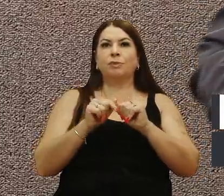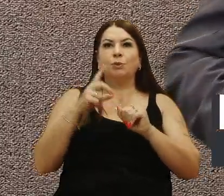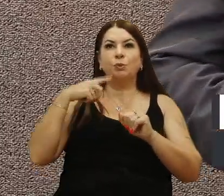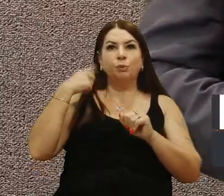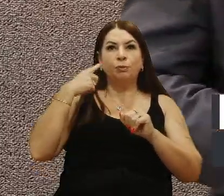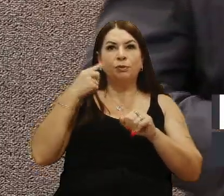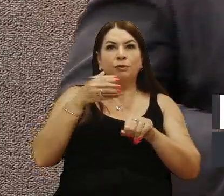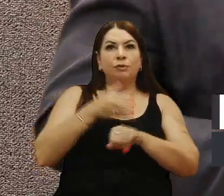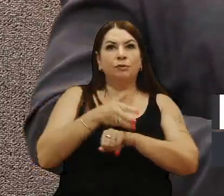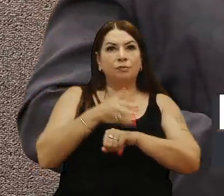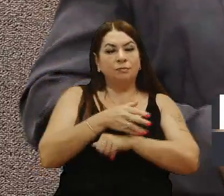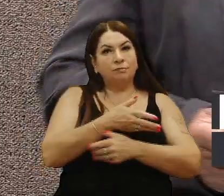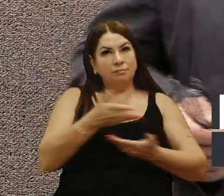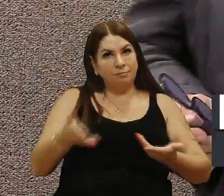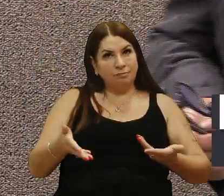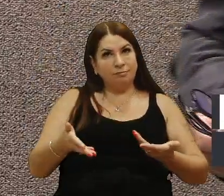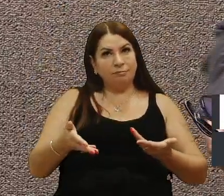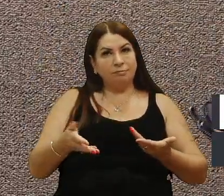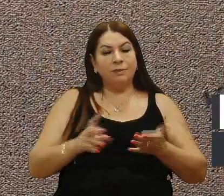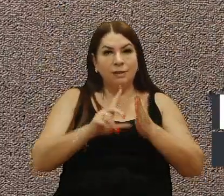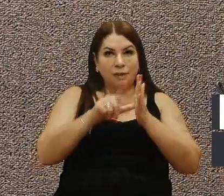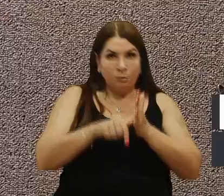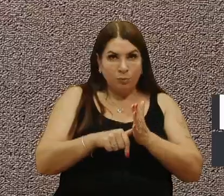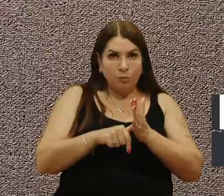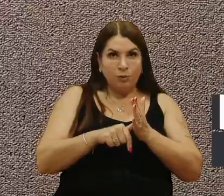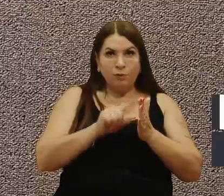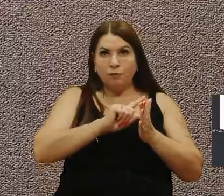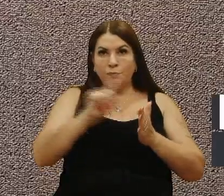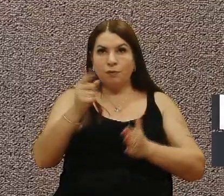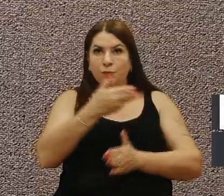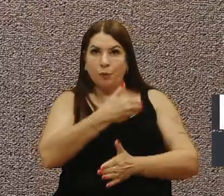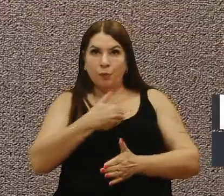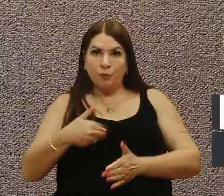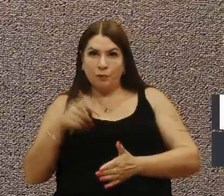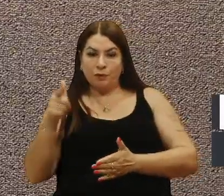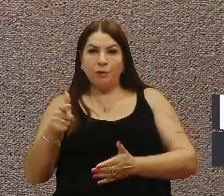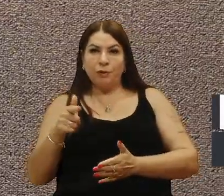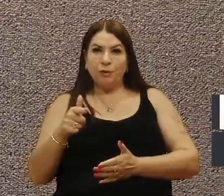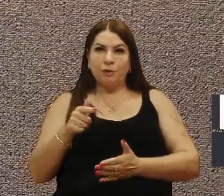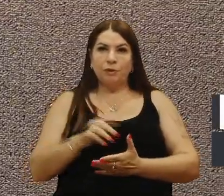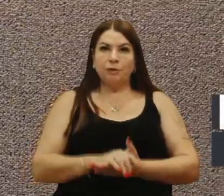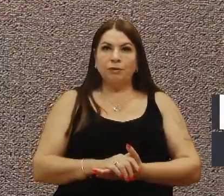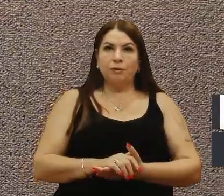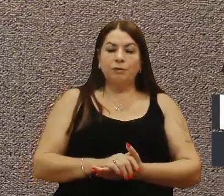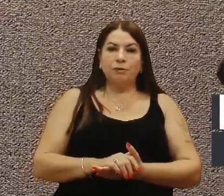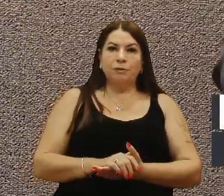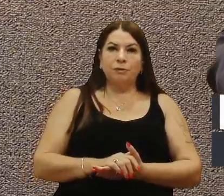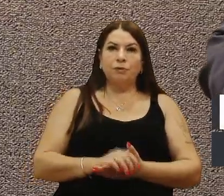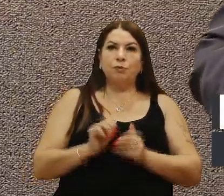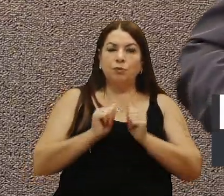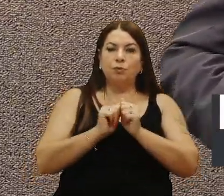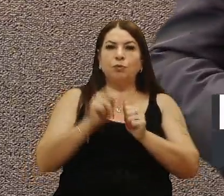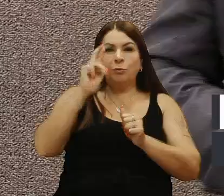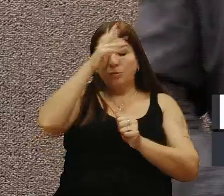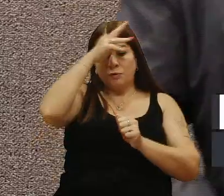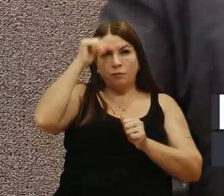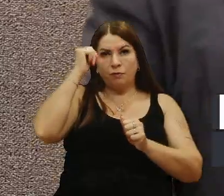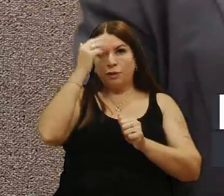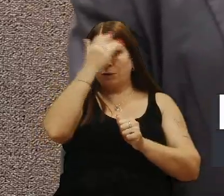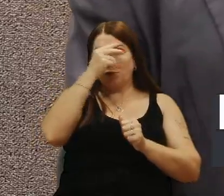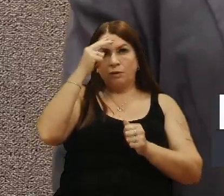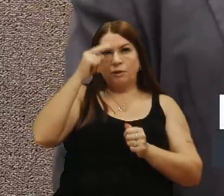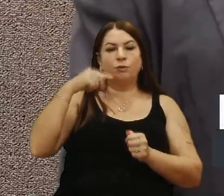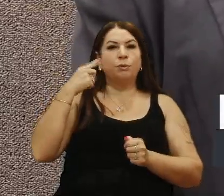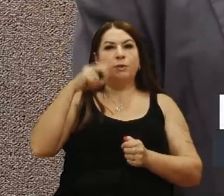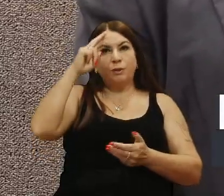para participar. E que depois nós fomos até o governador Ranolfo, com o prefeito Adiló, com o deputado Neri, que